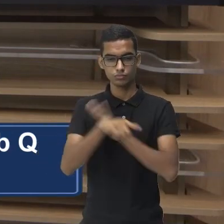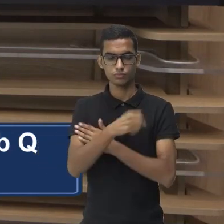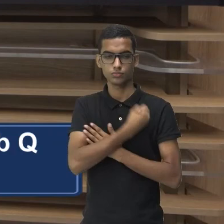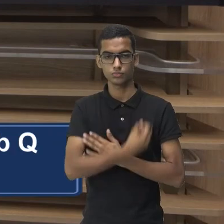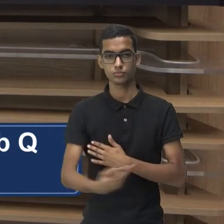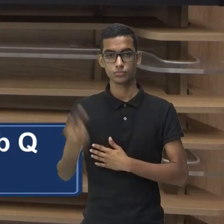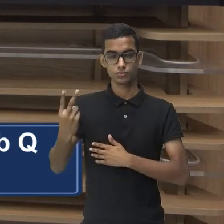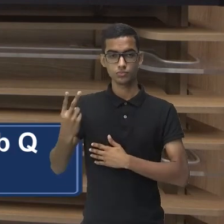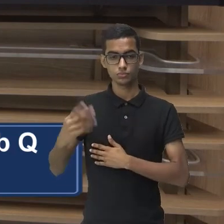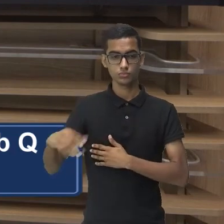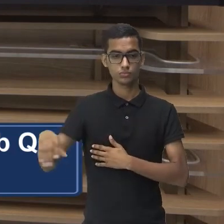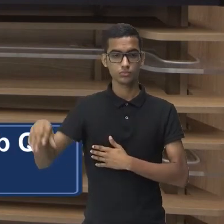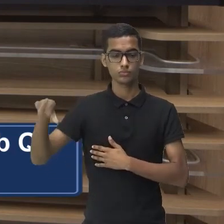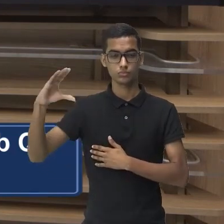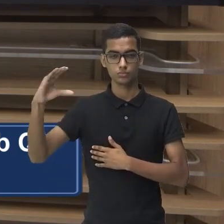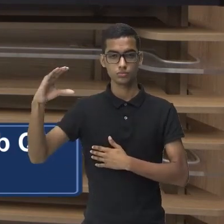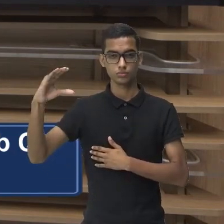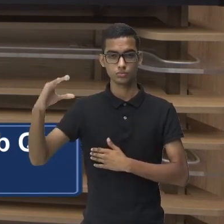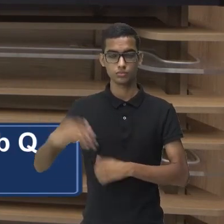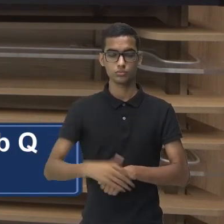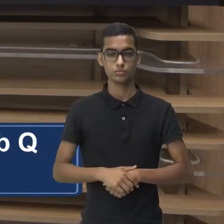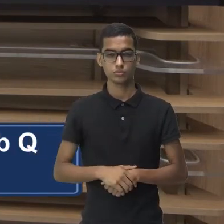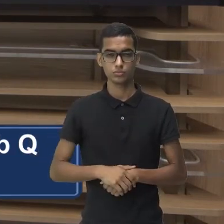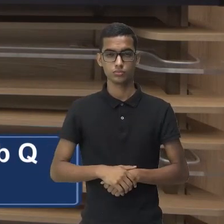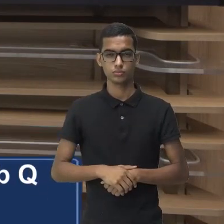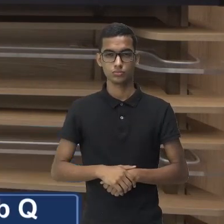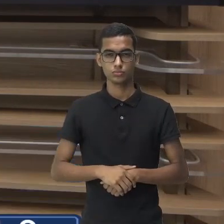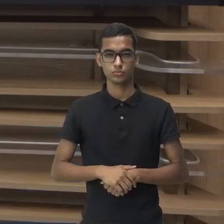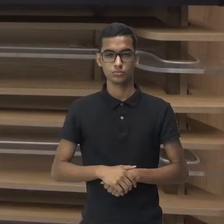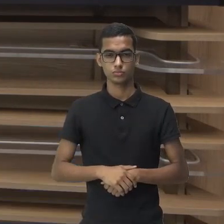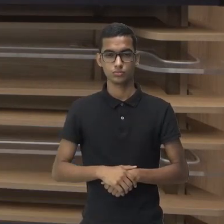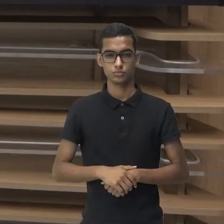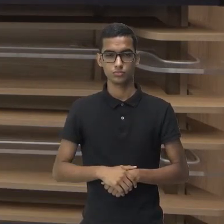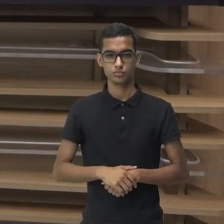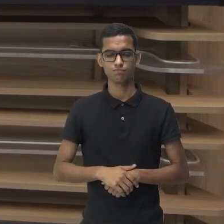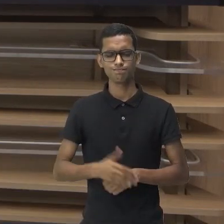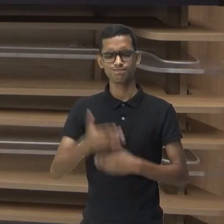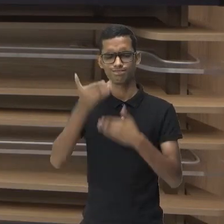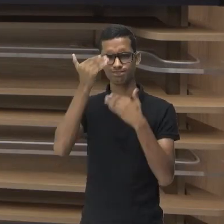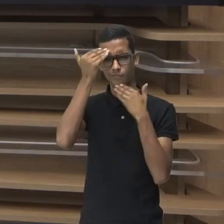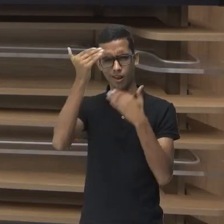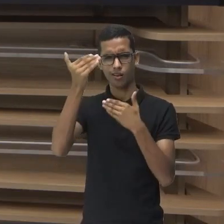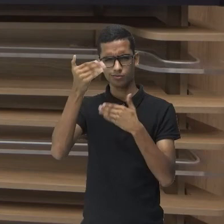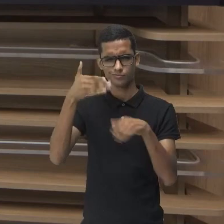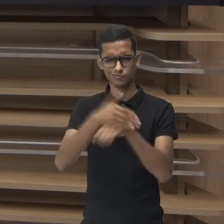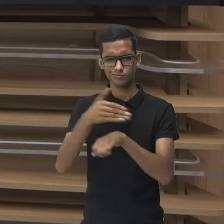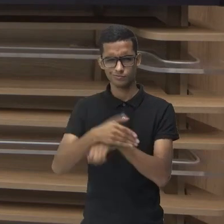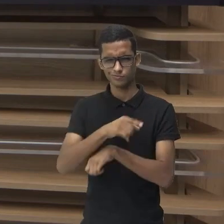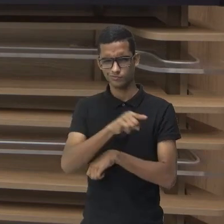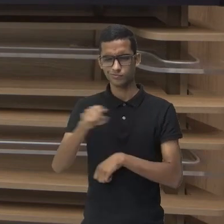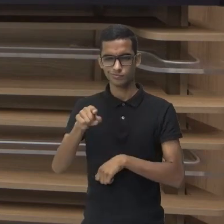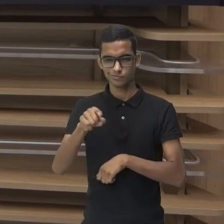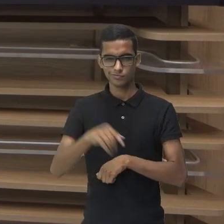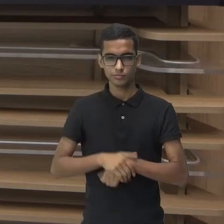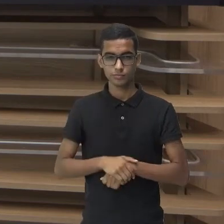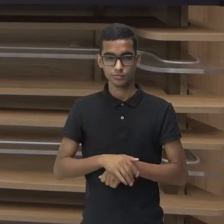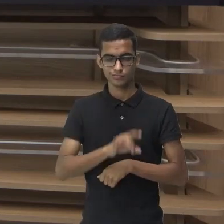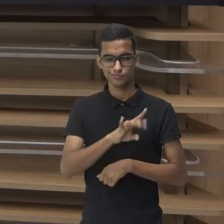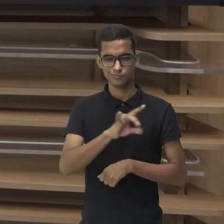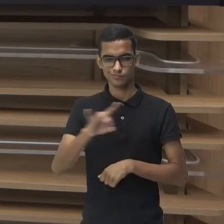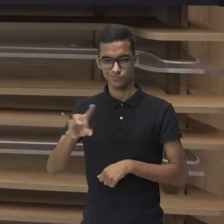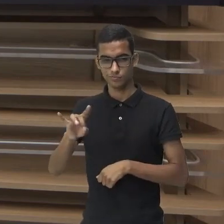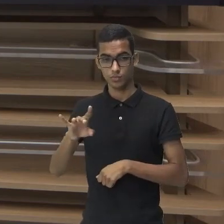questão 2, ele disse que era a letra C. Valeu aí pela participação de cada um de vocês,